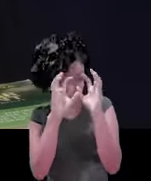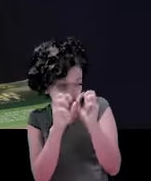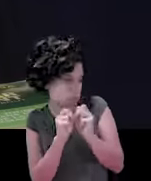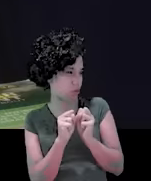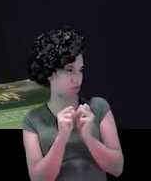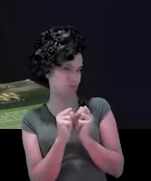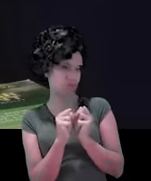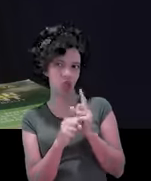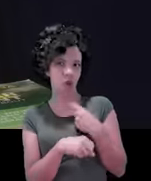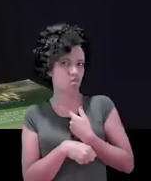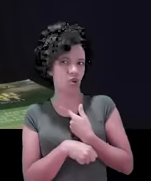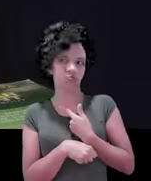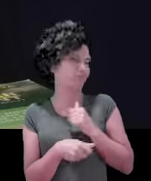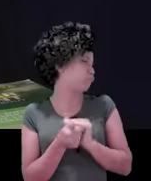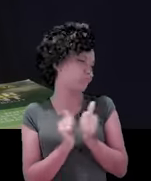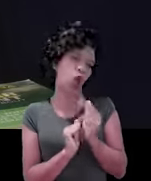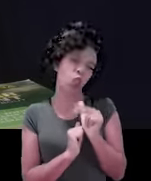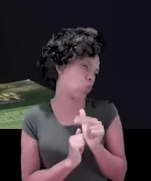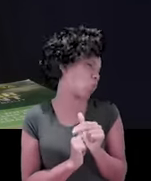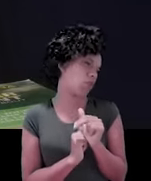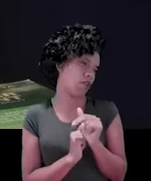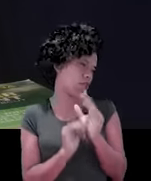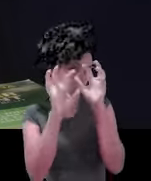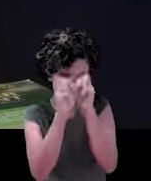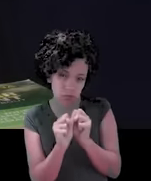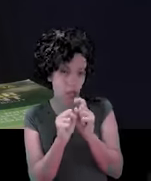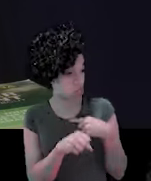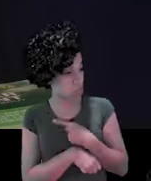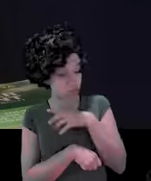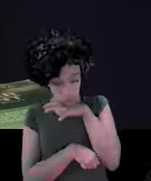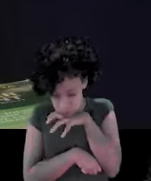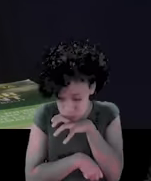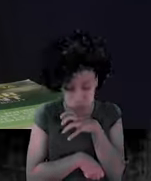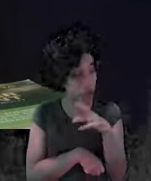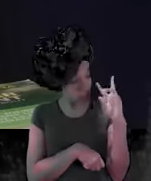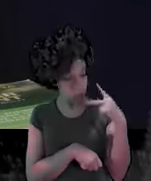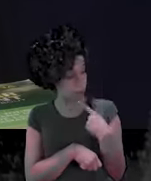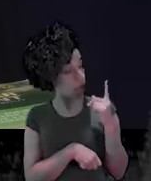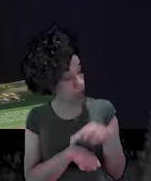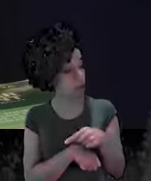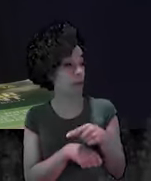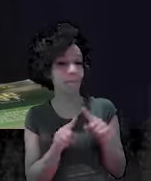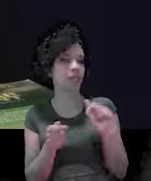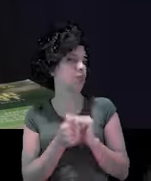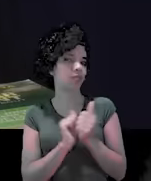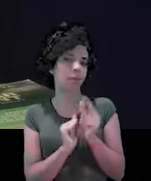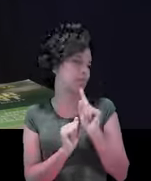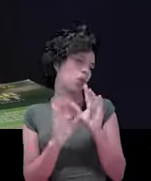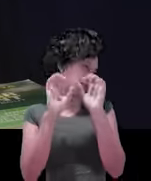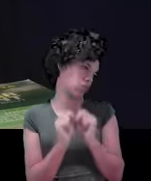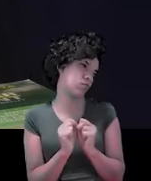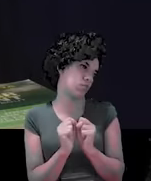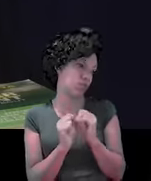escuridão Nós não somos deputados para as coisas relativamente nós temos um bicho ele quiser ter um bicho ele não adaptador